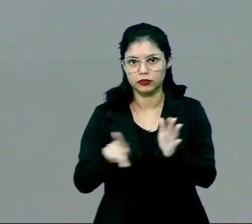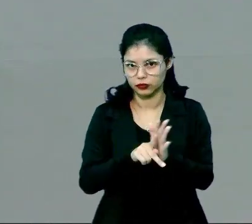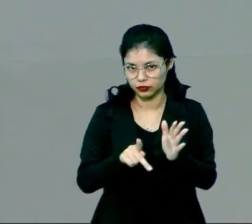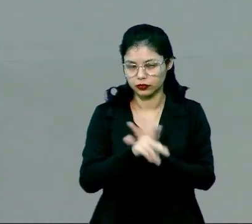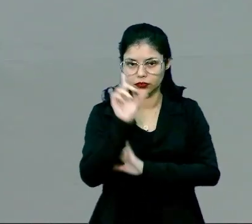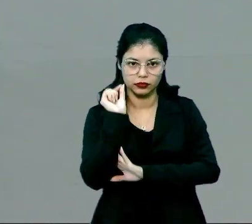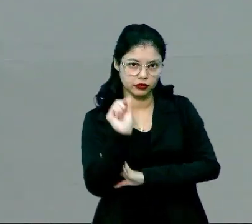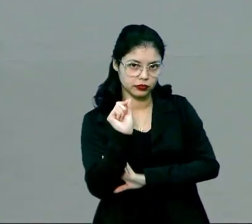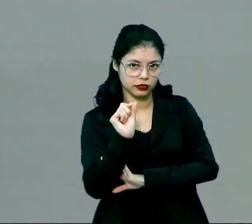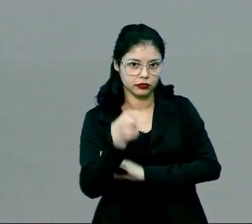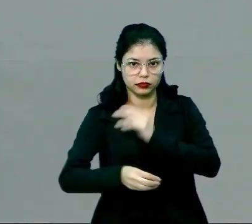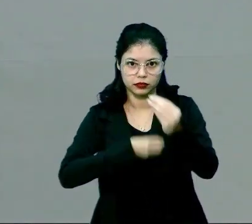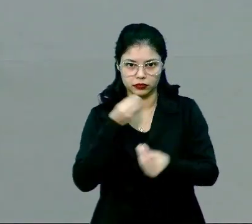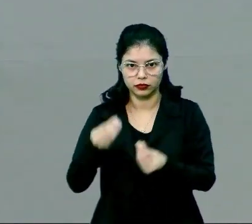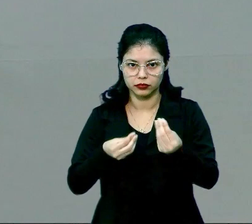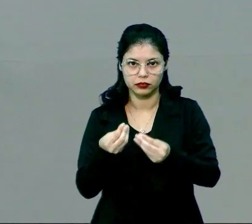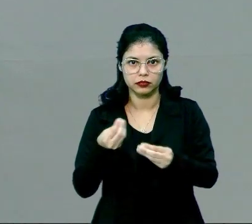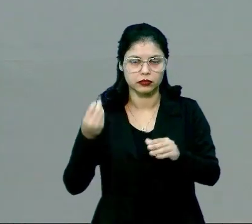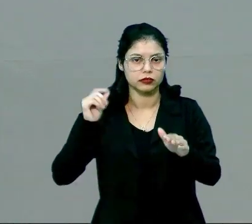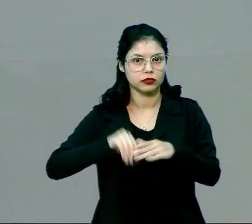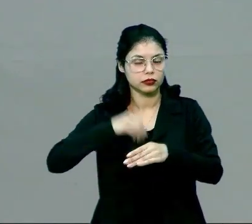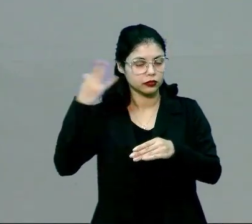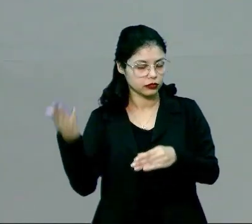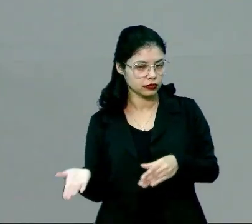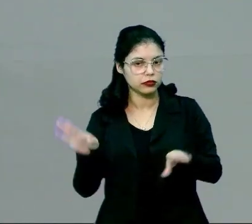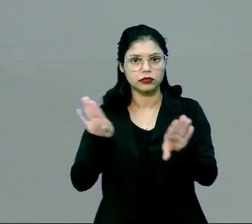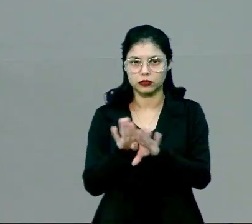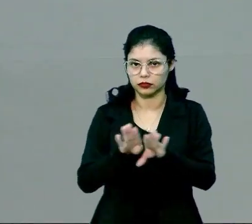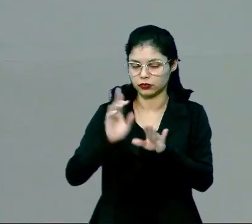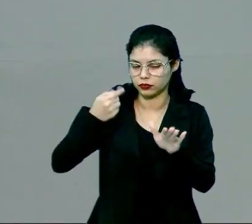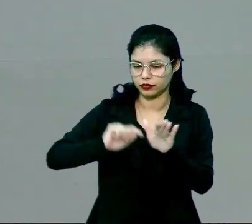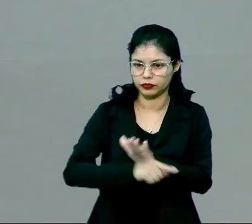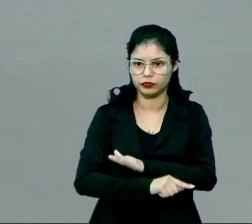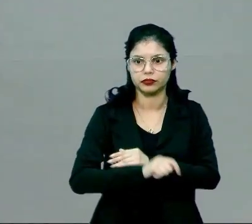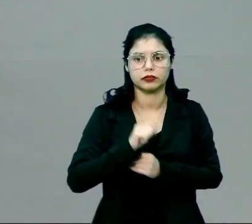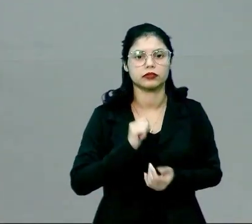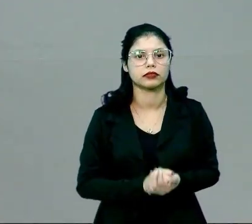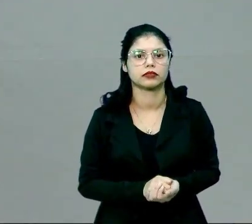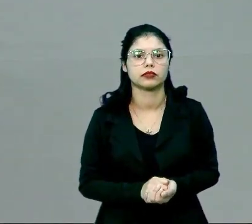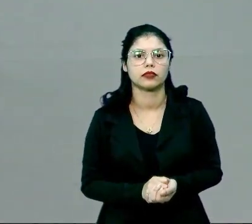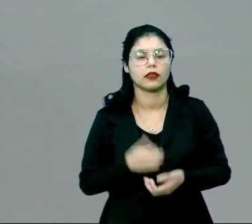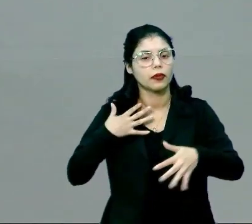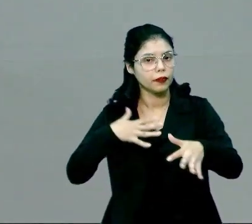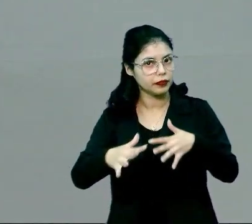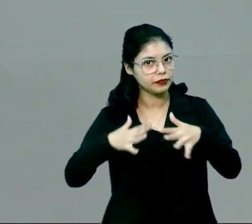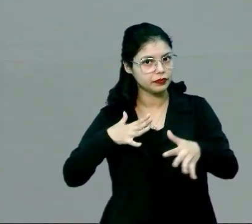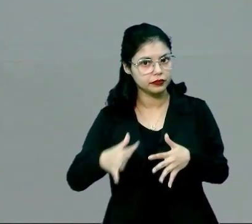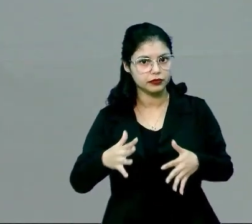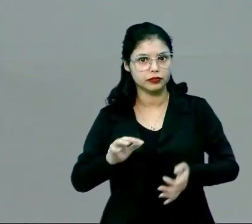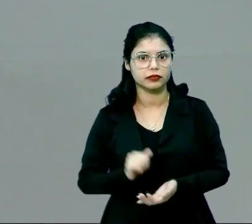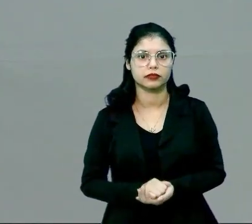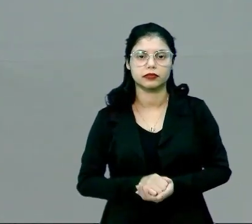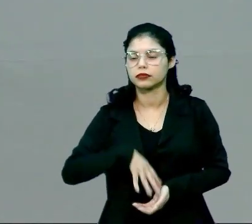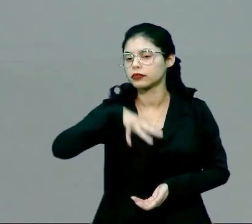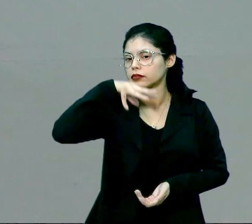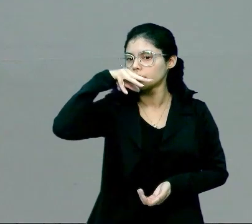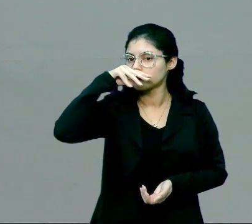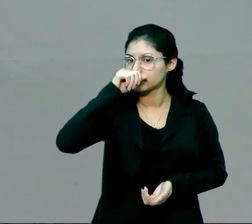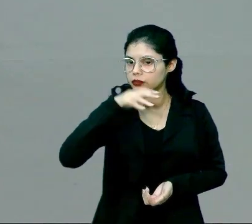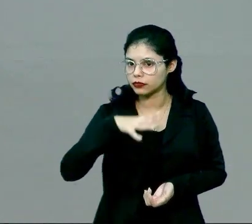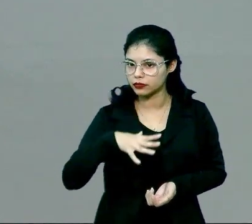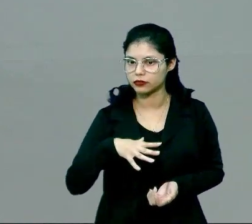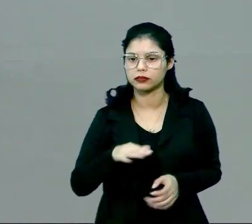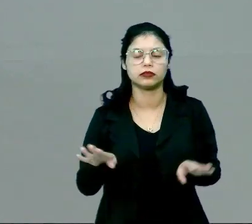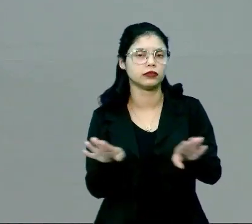É claro, tanto a parte externa como a parte interna. Os movimentos cardiorrespiratórios